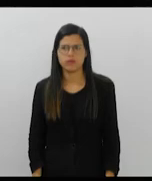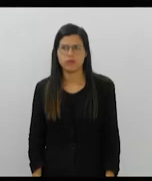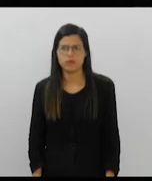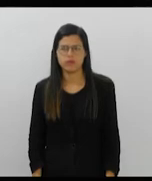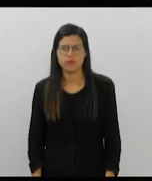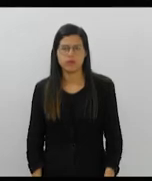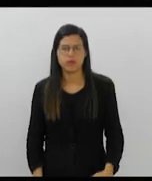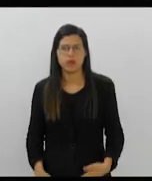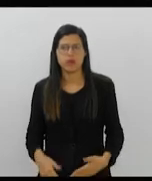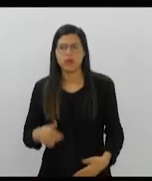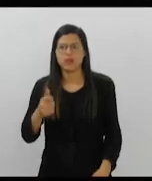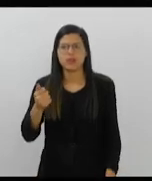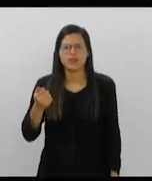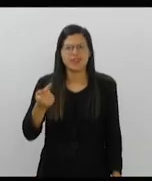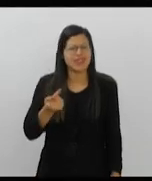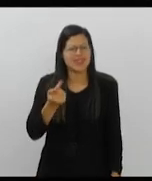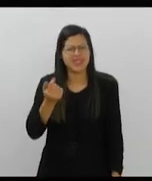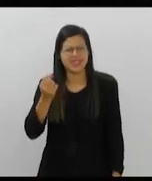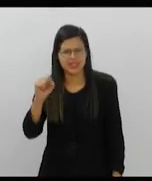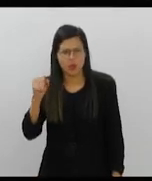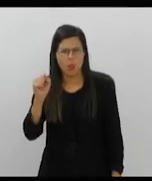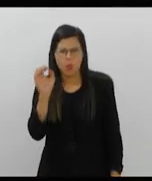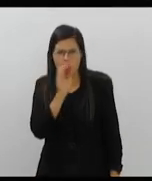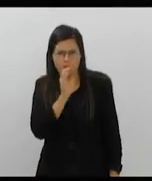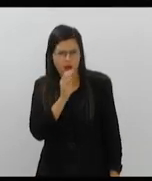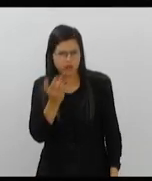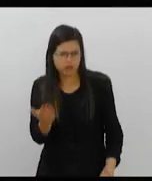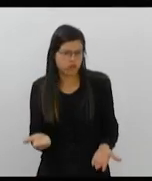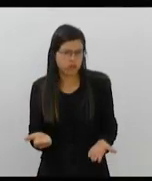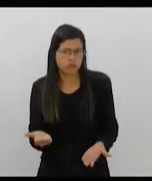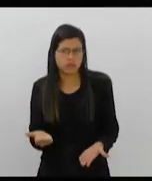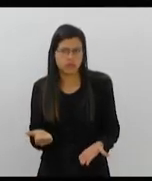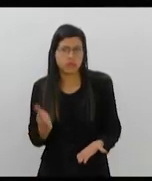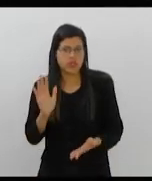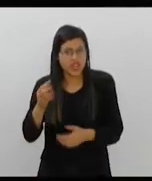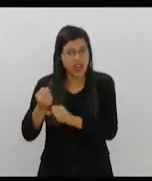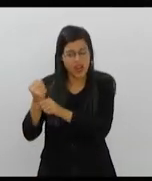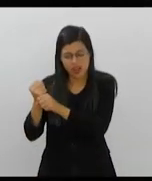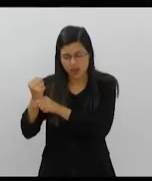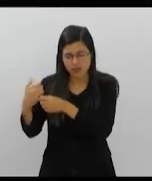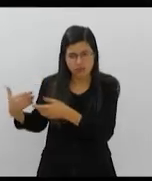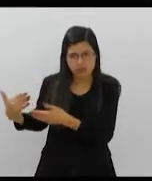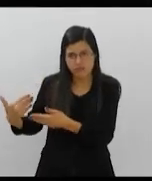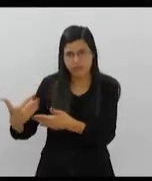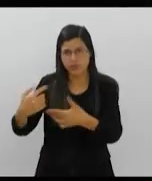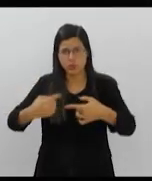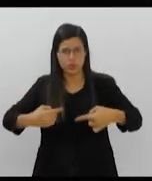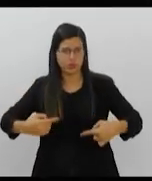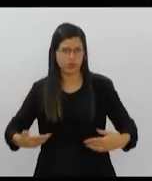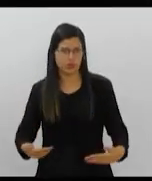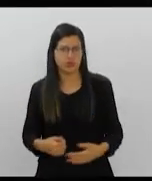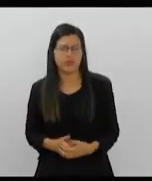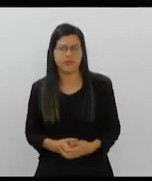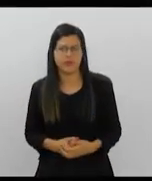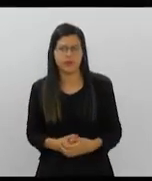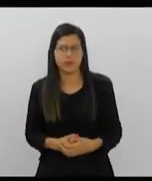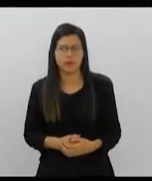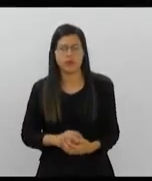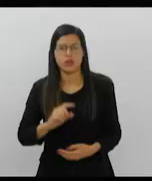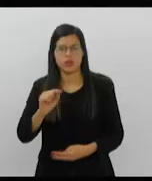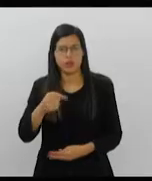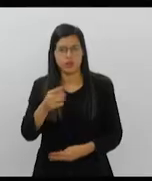Cadê os 17 segundos, senhor presidente? Já passamos anos. Em seguida, no